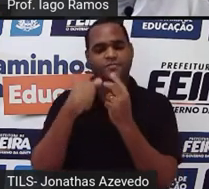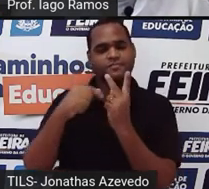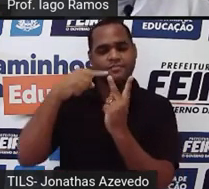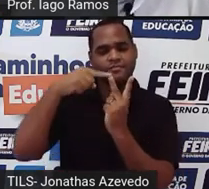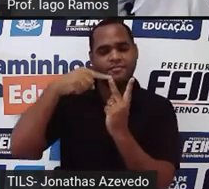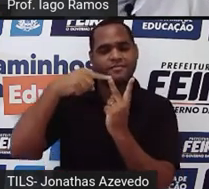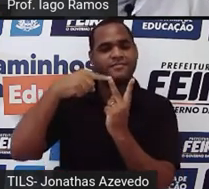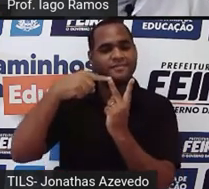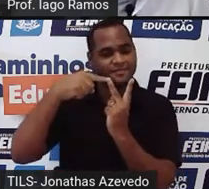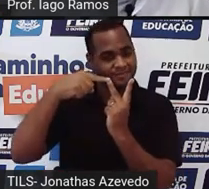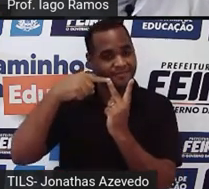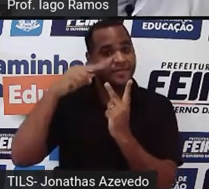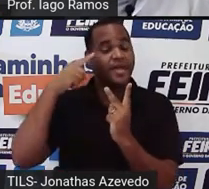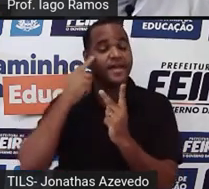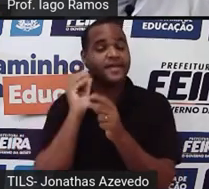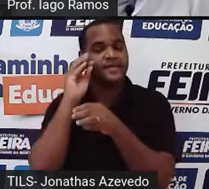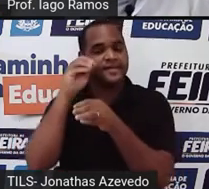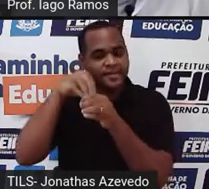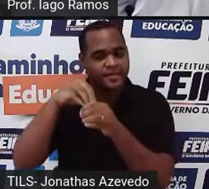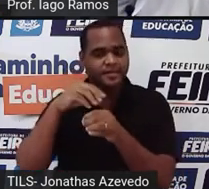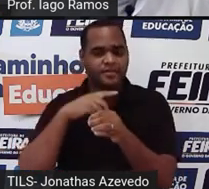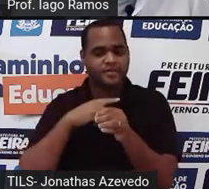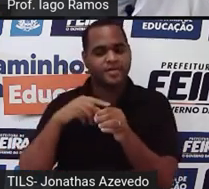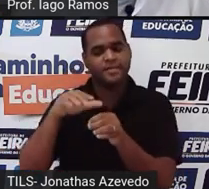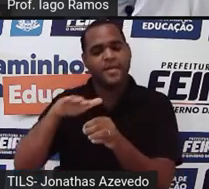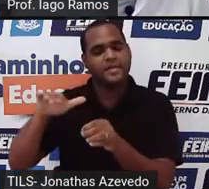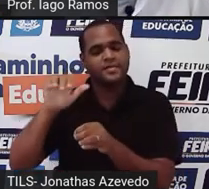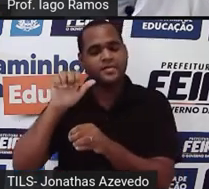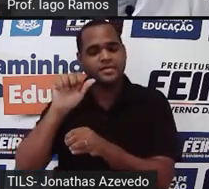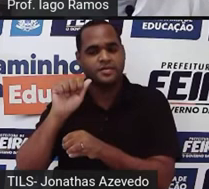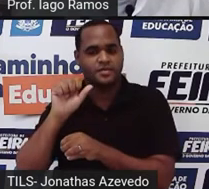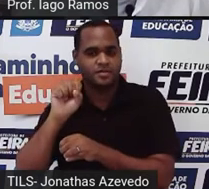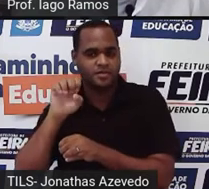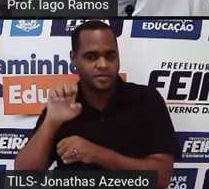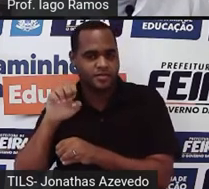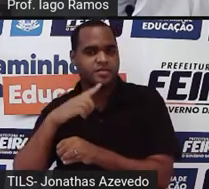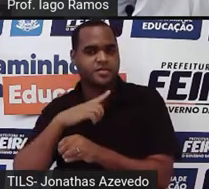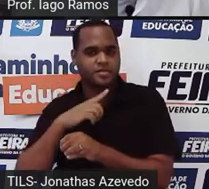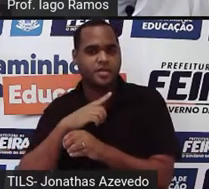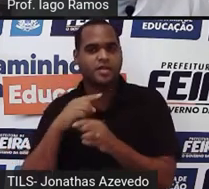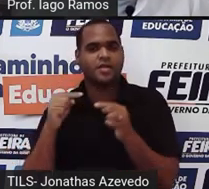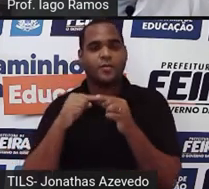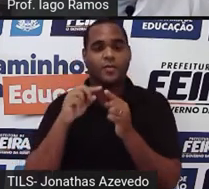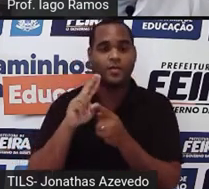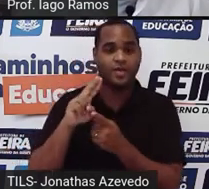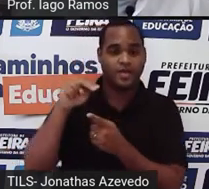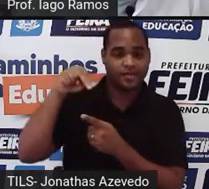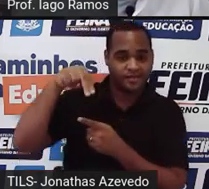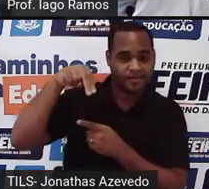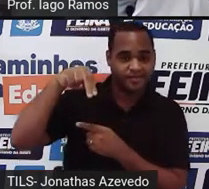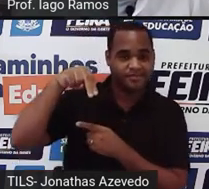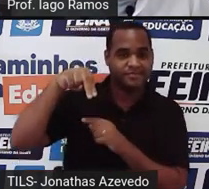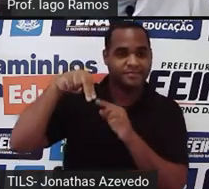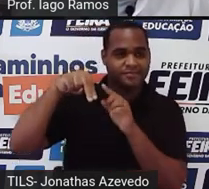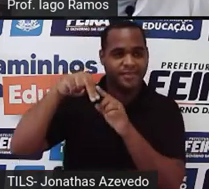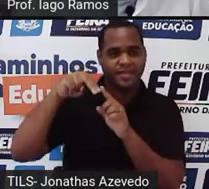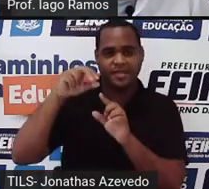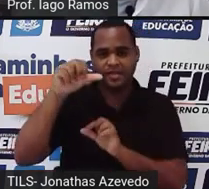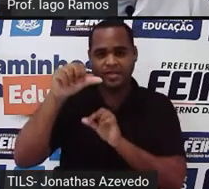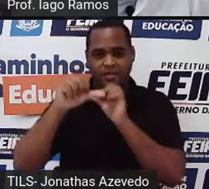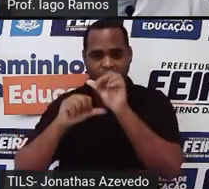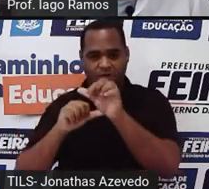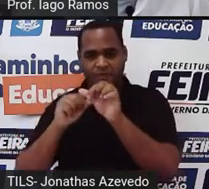bom? Lá dentro vai a base da potência, o n da fração vira